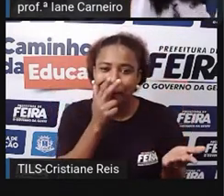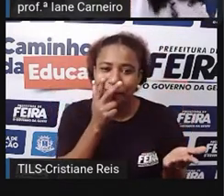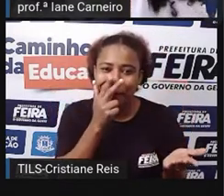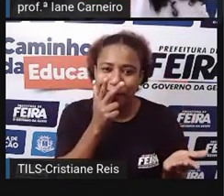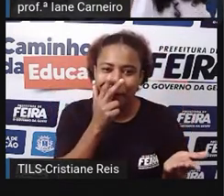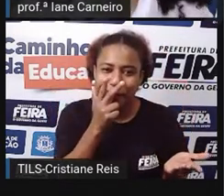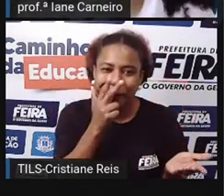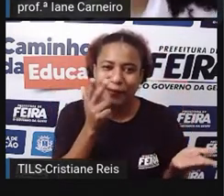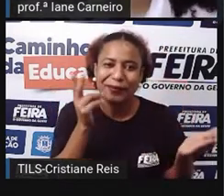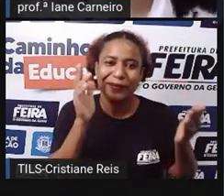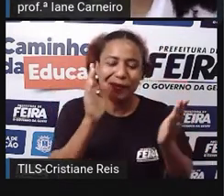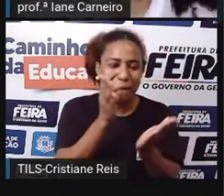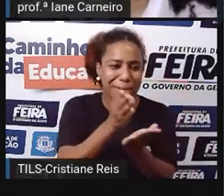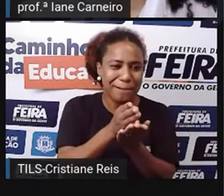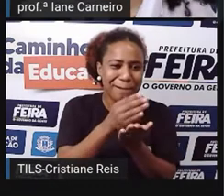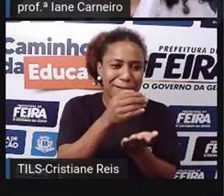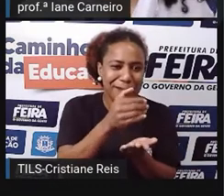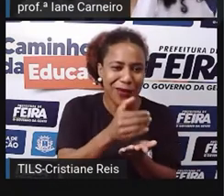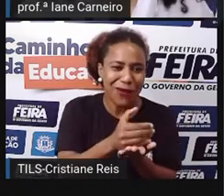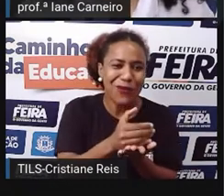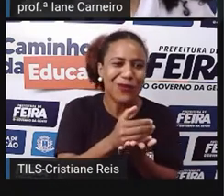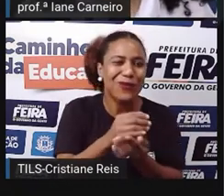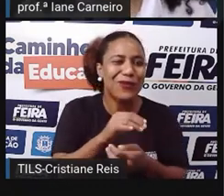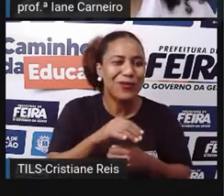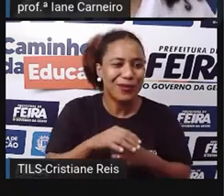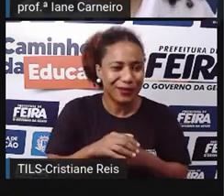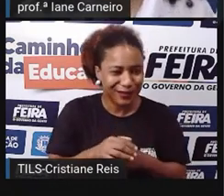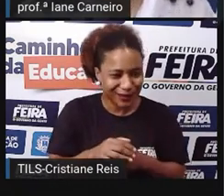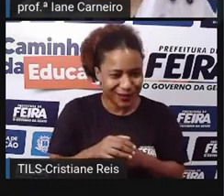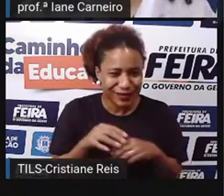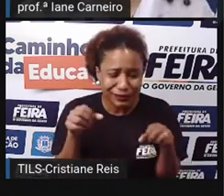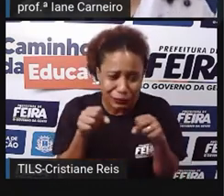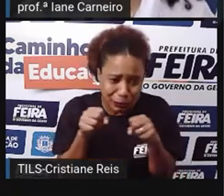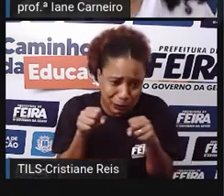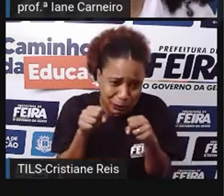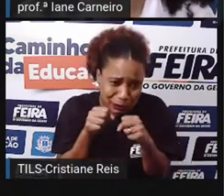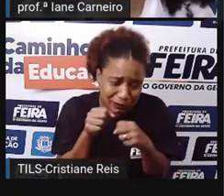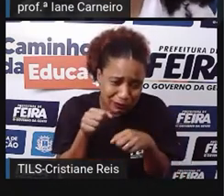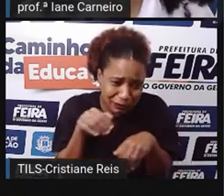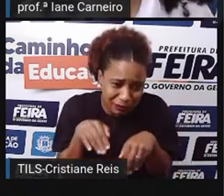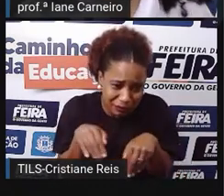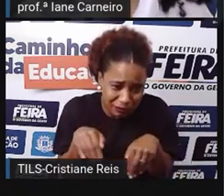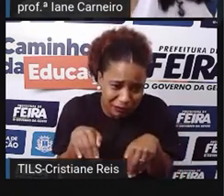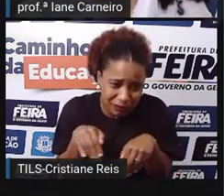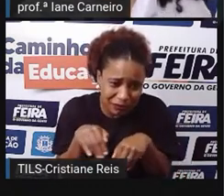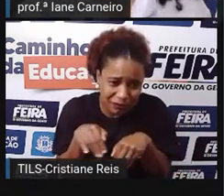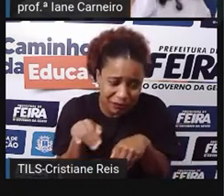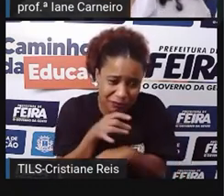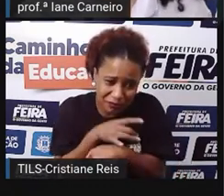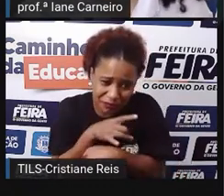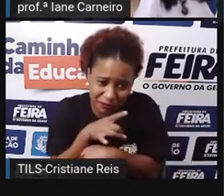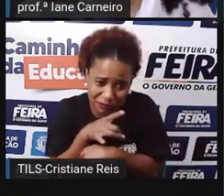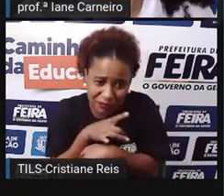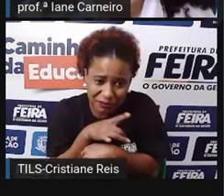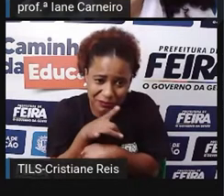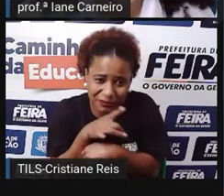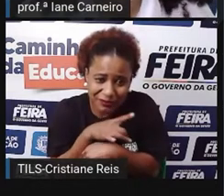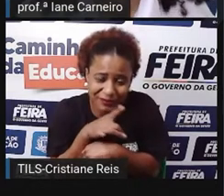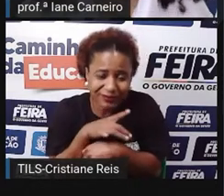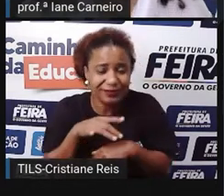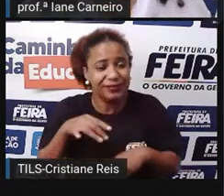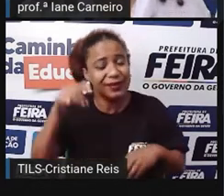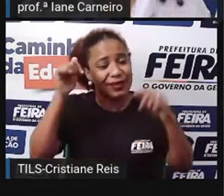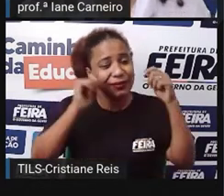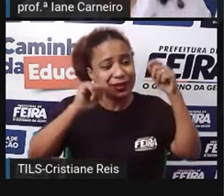um bolo de lobo fofo, tremendo que nem pudim, com medo da Chapeuzinho, com medo de